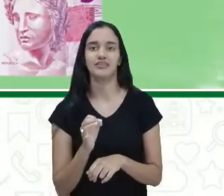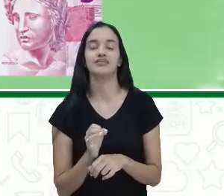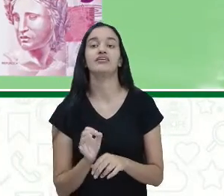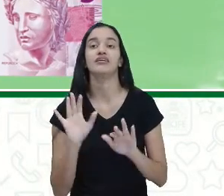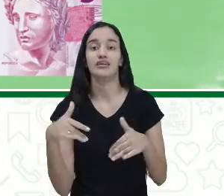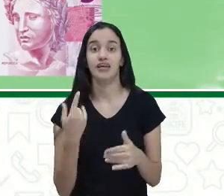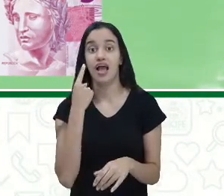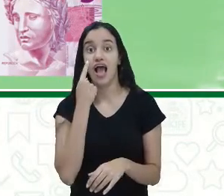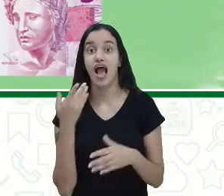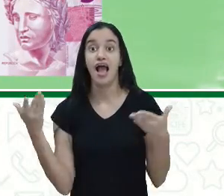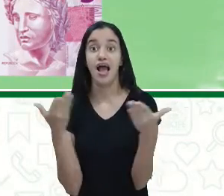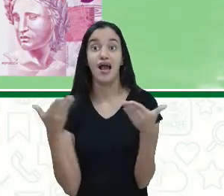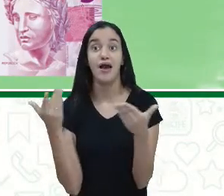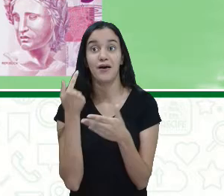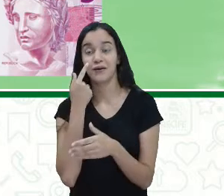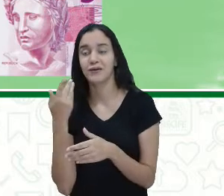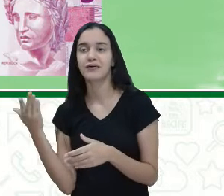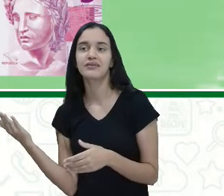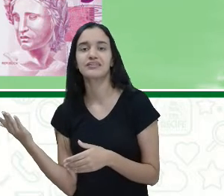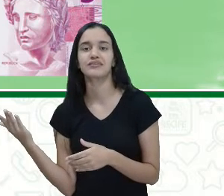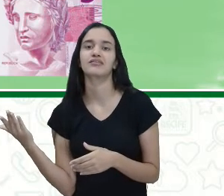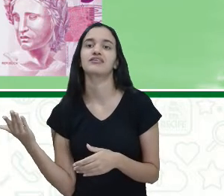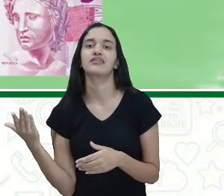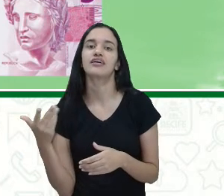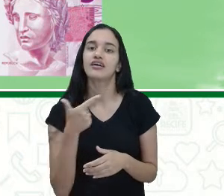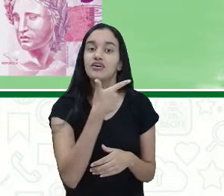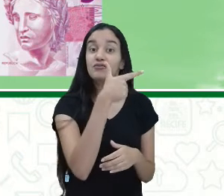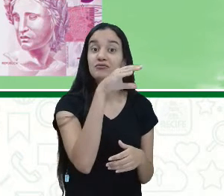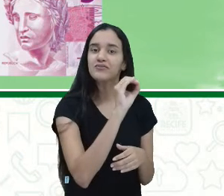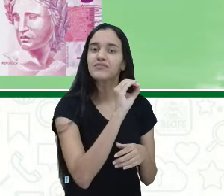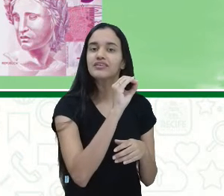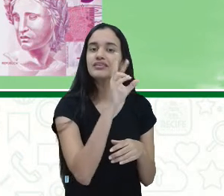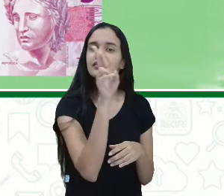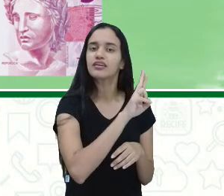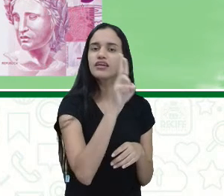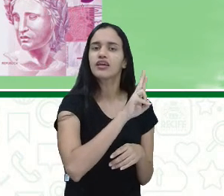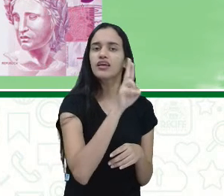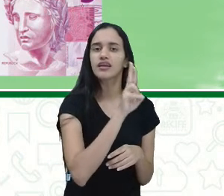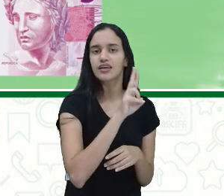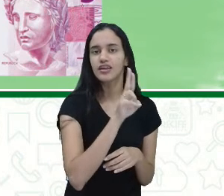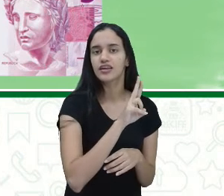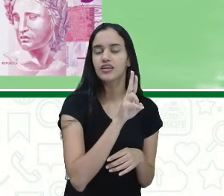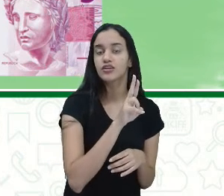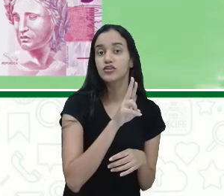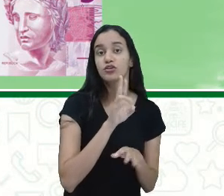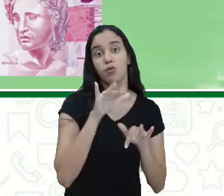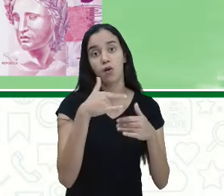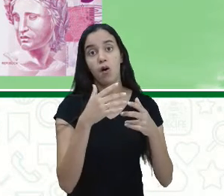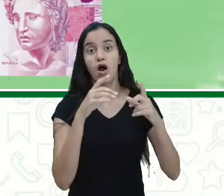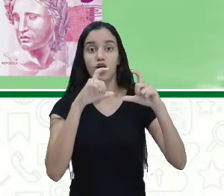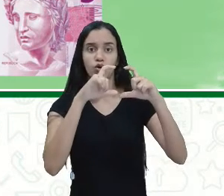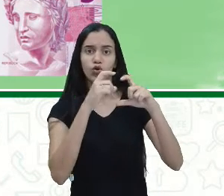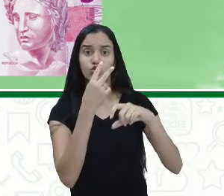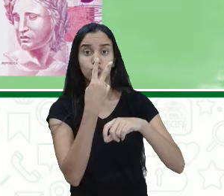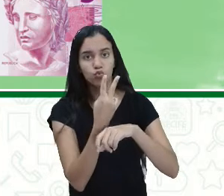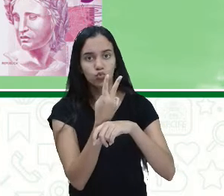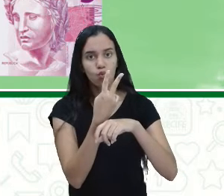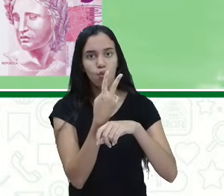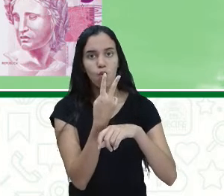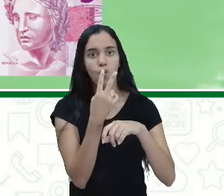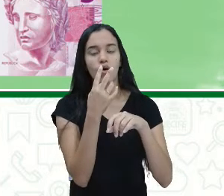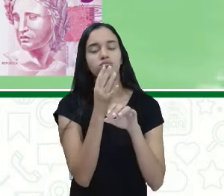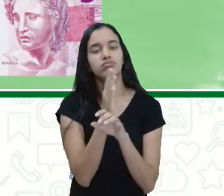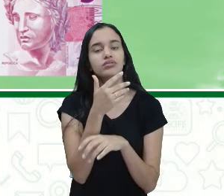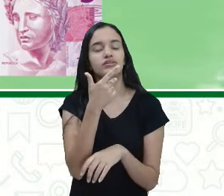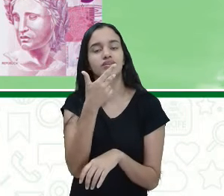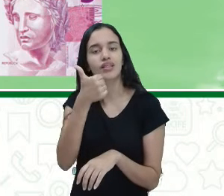Aí eu venho para o 20 reais, olha só, o 20 reais. Ele pode ser 2 notas de 10 ou uma